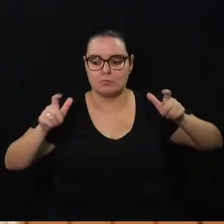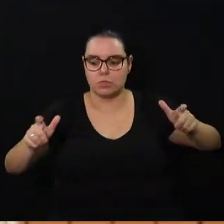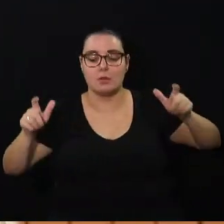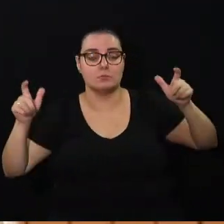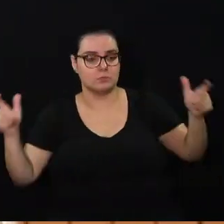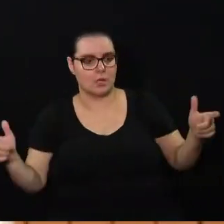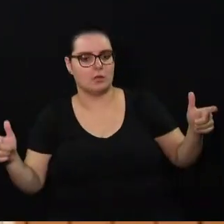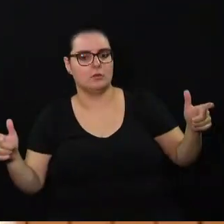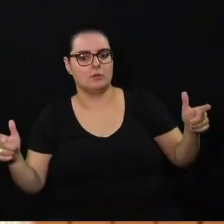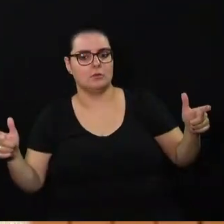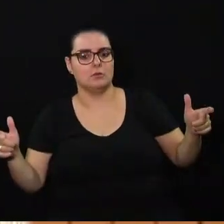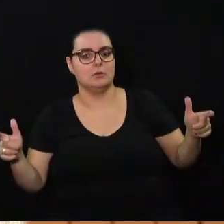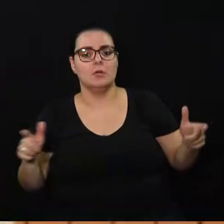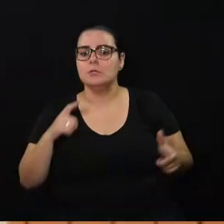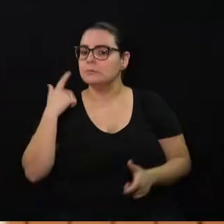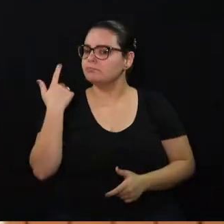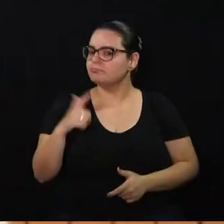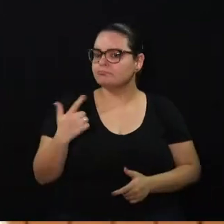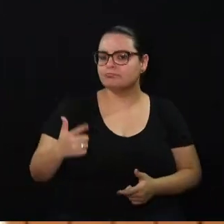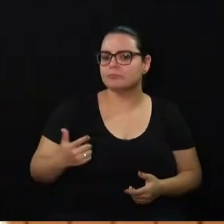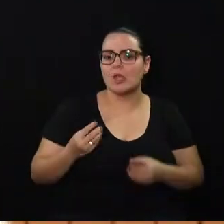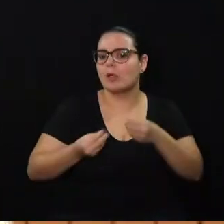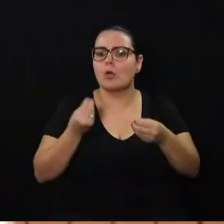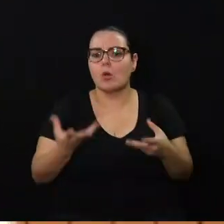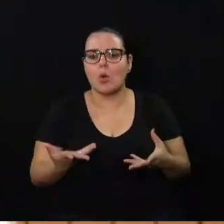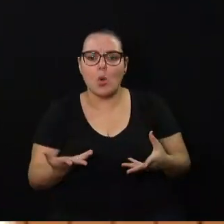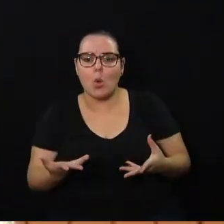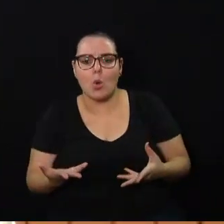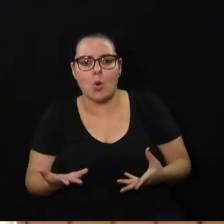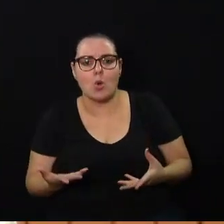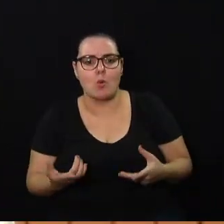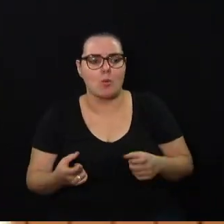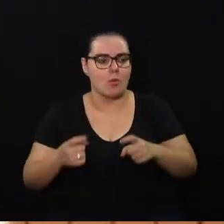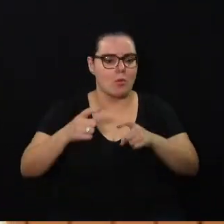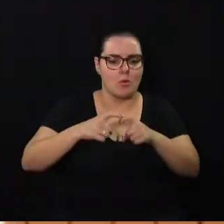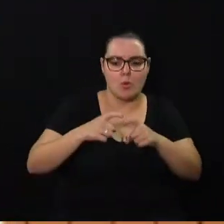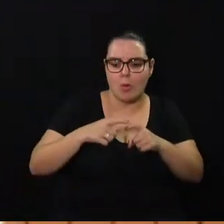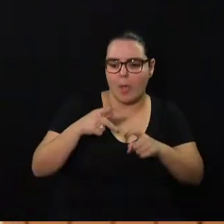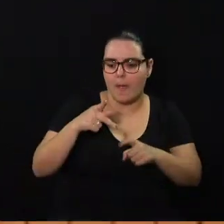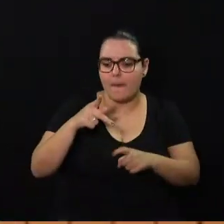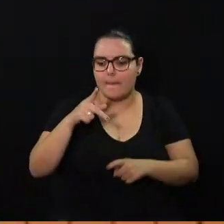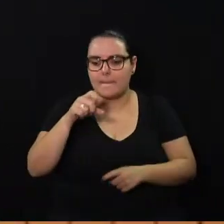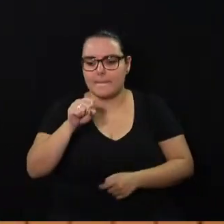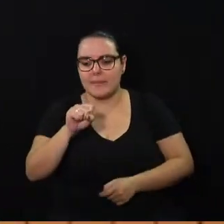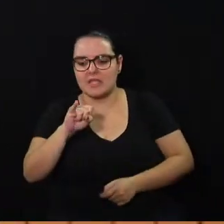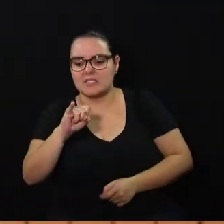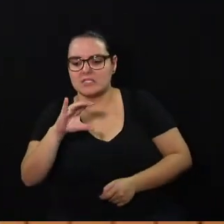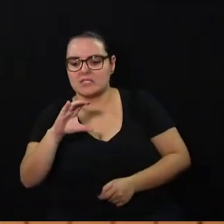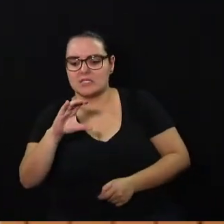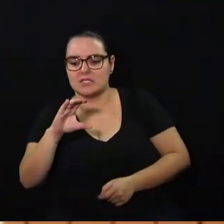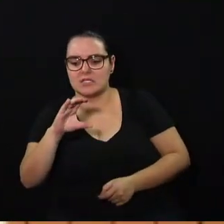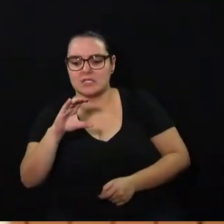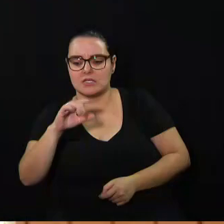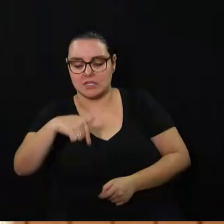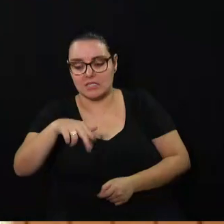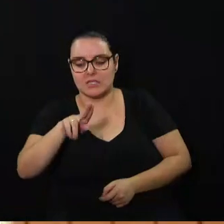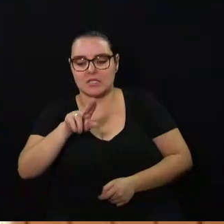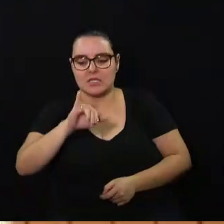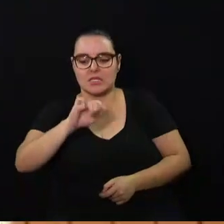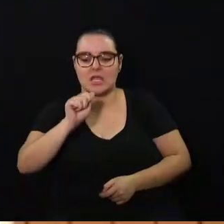momento não dá pra gente psi cicatrizar esse indivíduo restringi-lo a ações